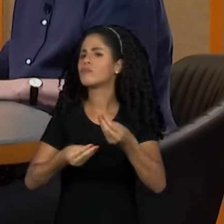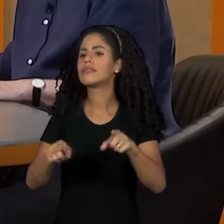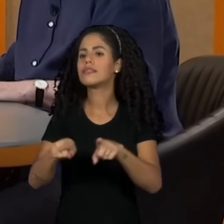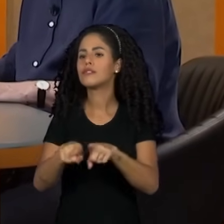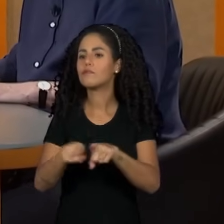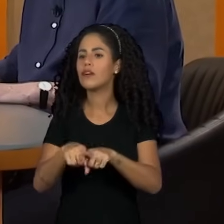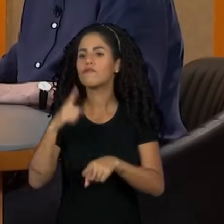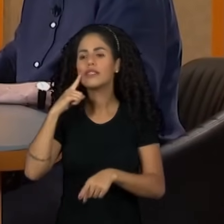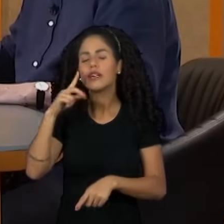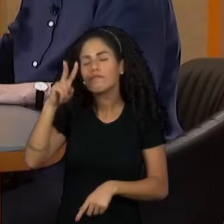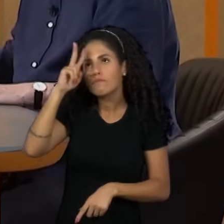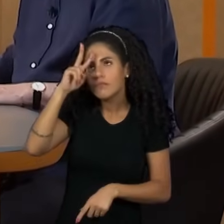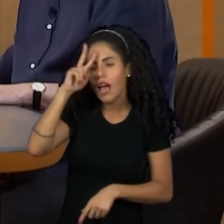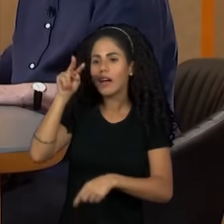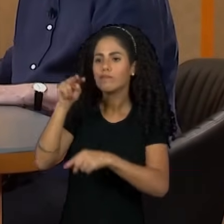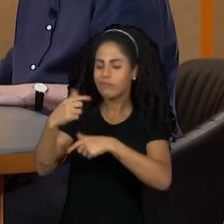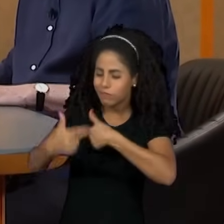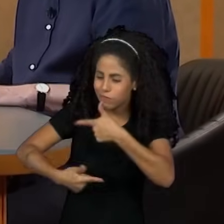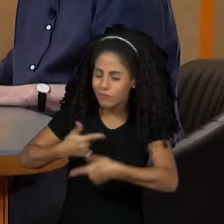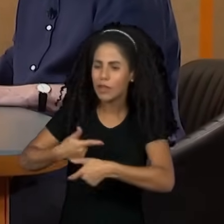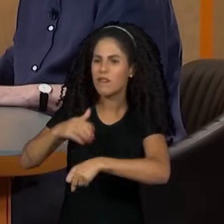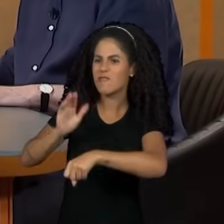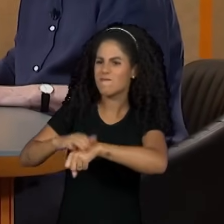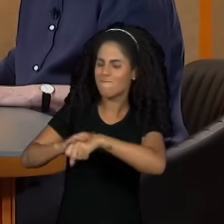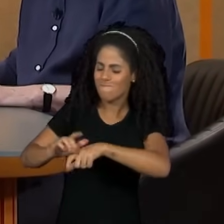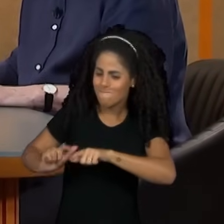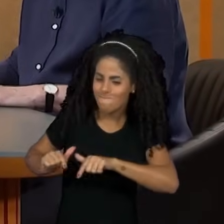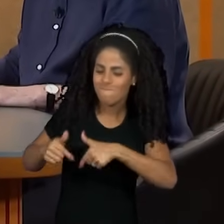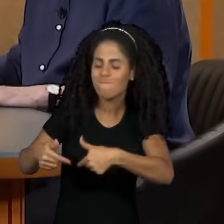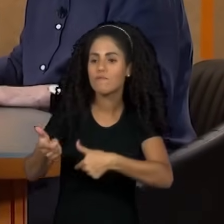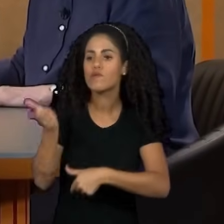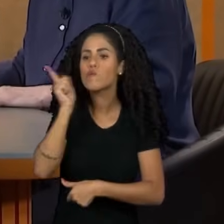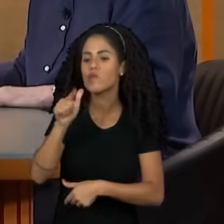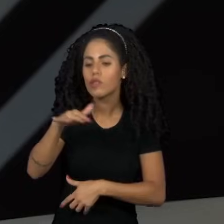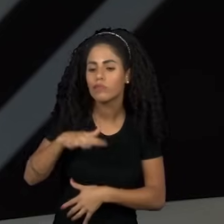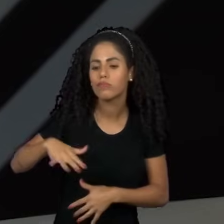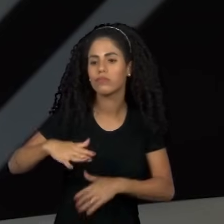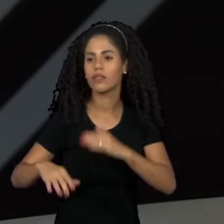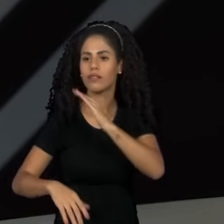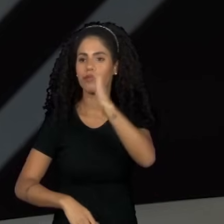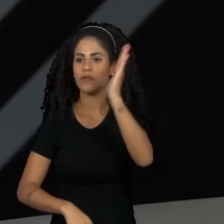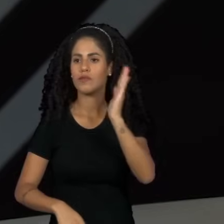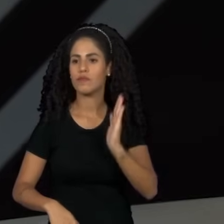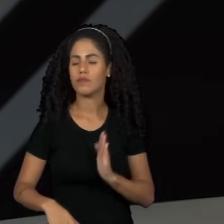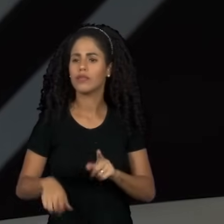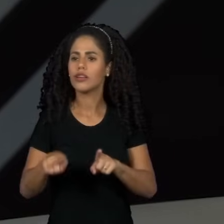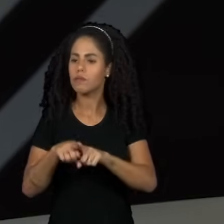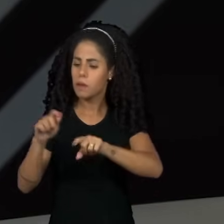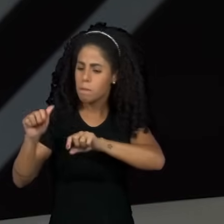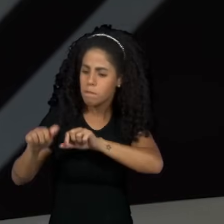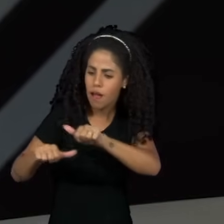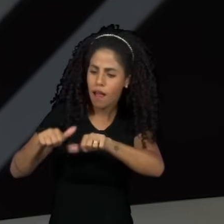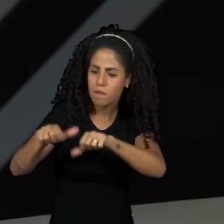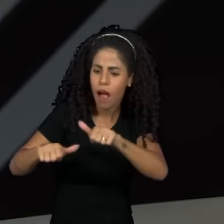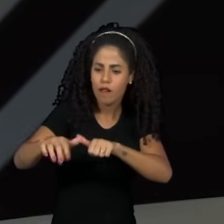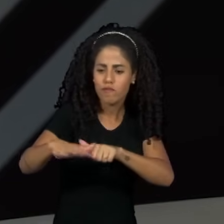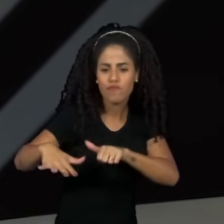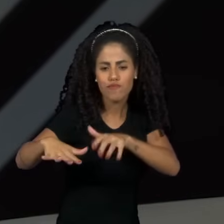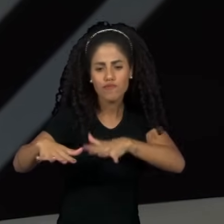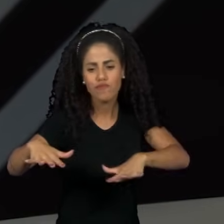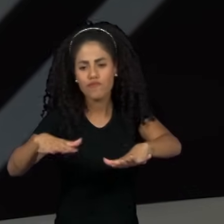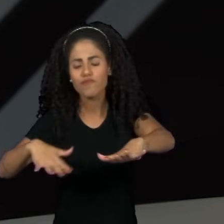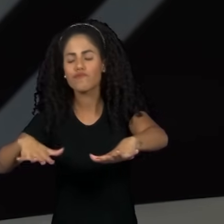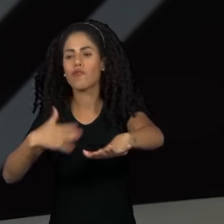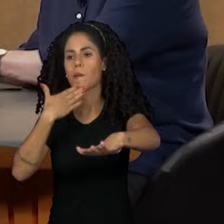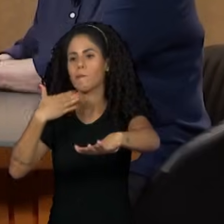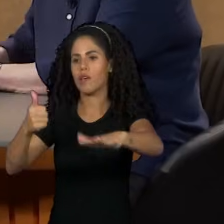boa história de homem que faz no campo, no Brasil, e transformando, melhorando, respeitando